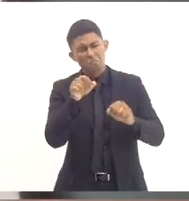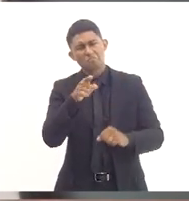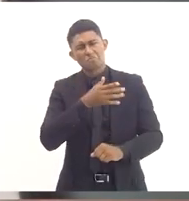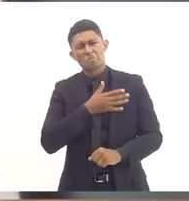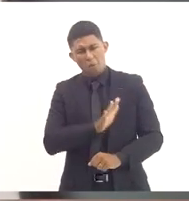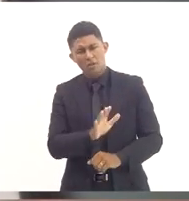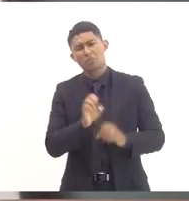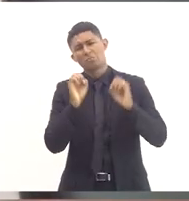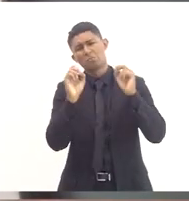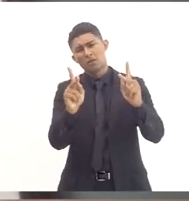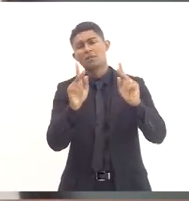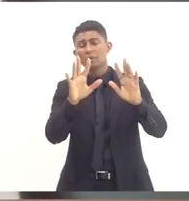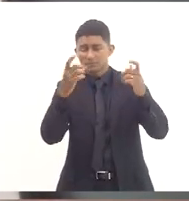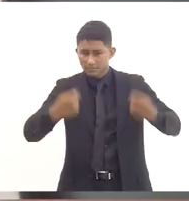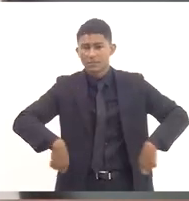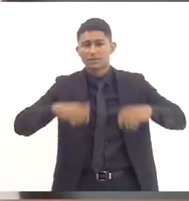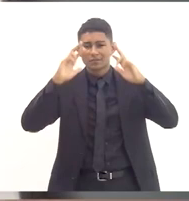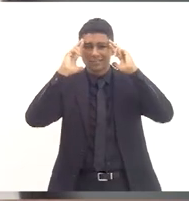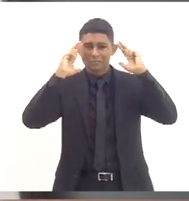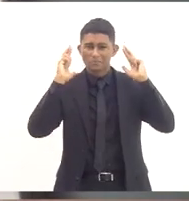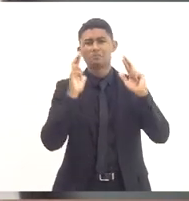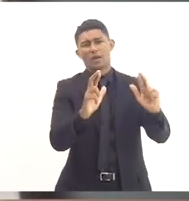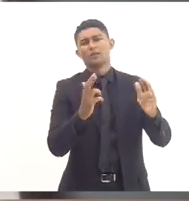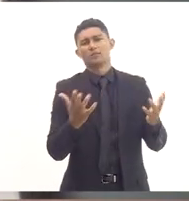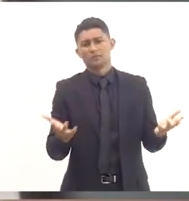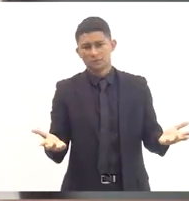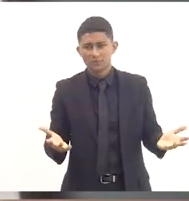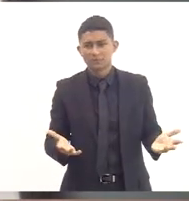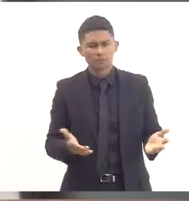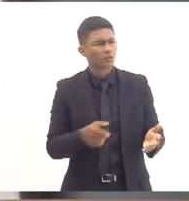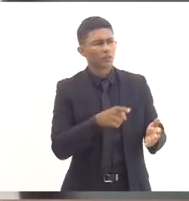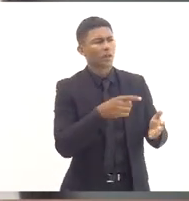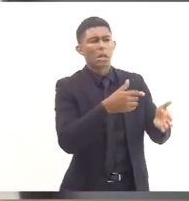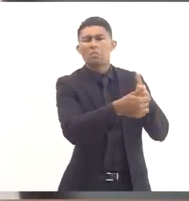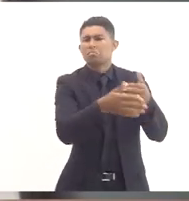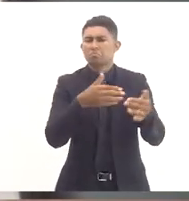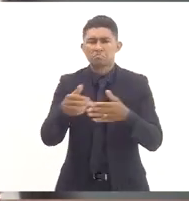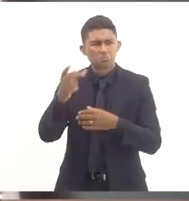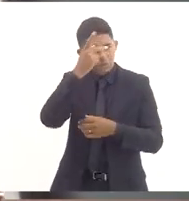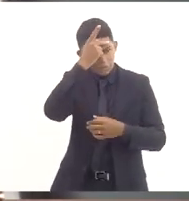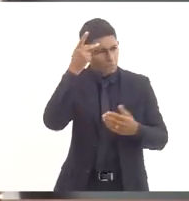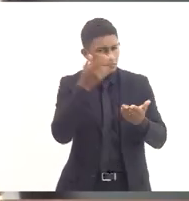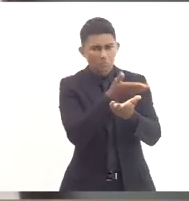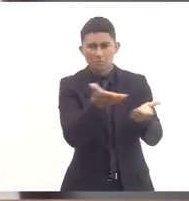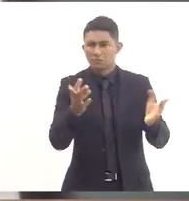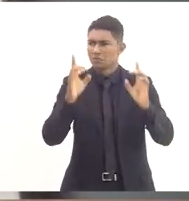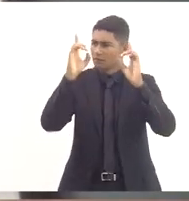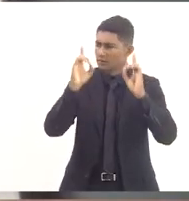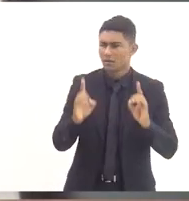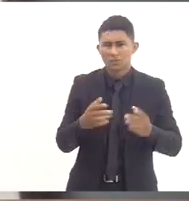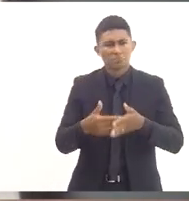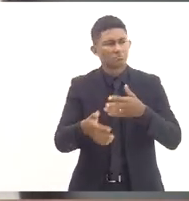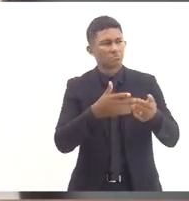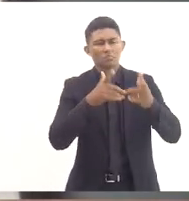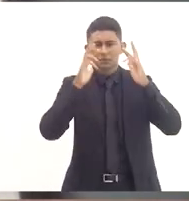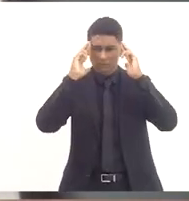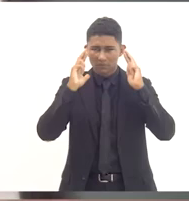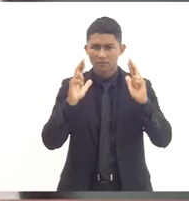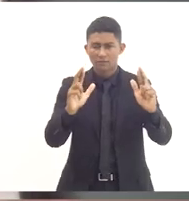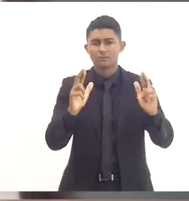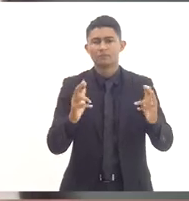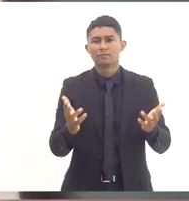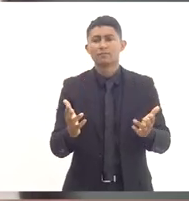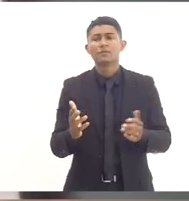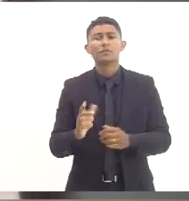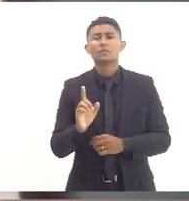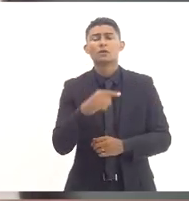tem que respeitar qualquer um independentemente da sua condição independentemente da sua deficiência que eu acho que a única deficiência que a